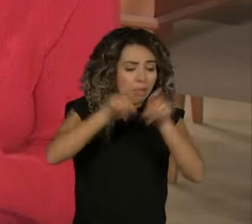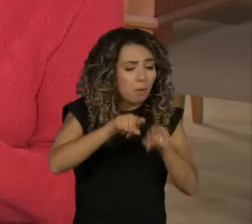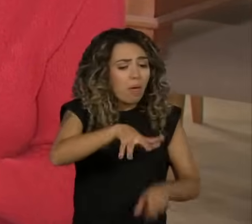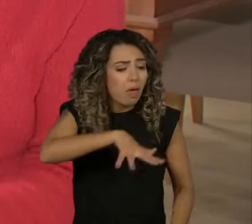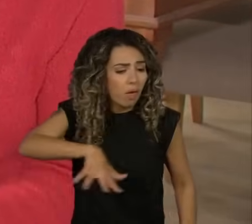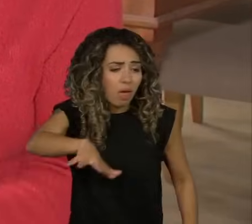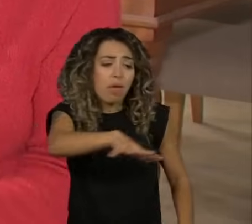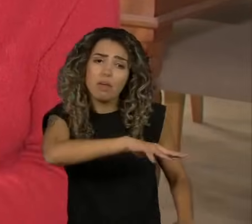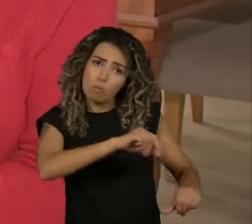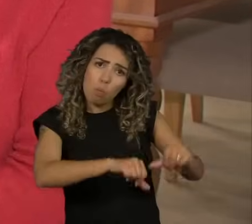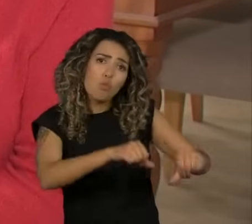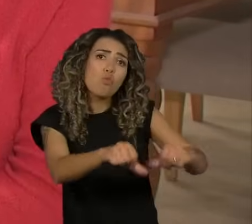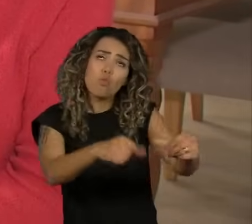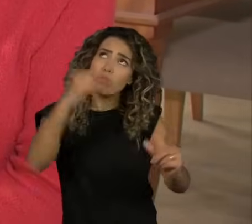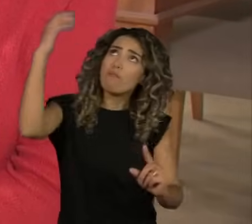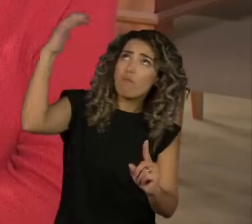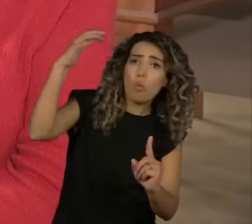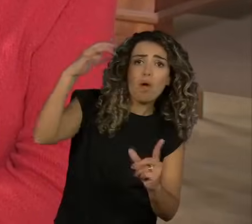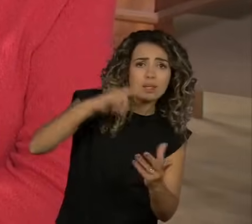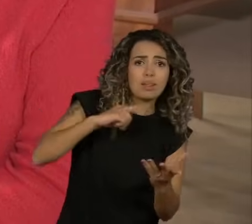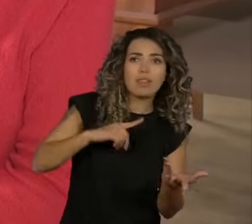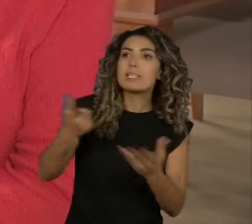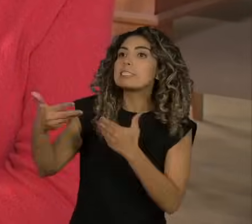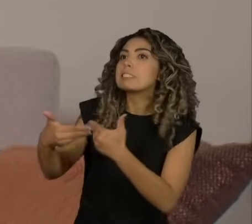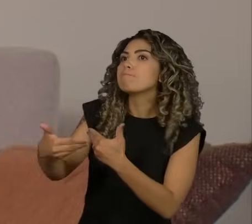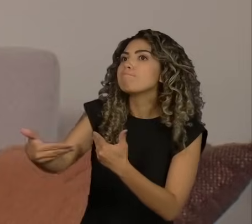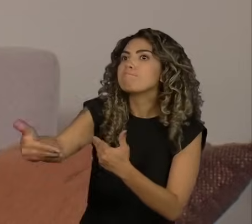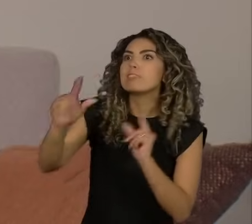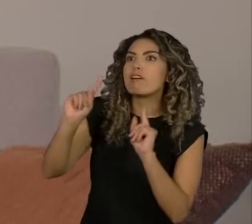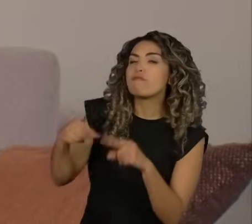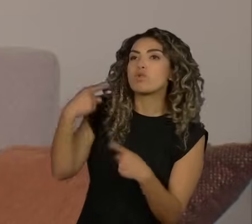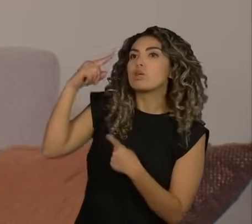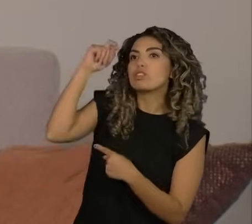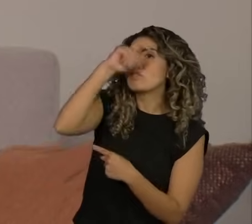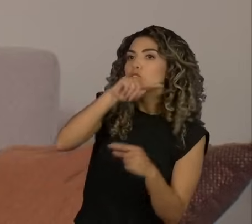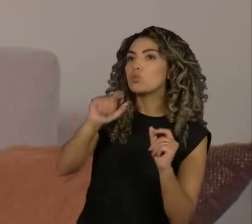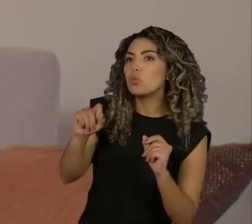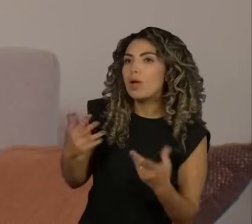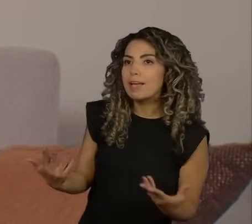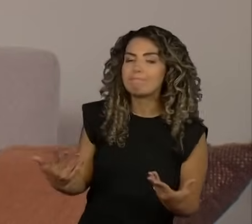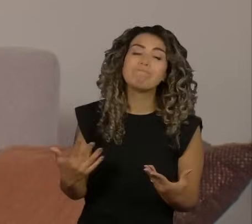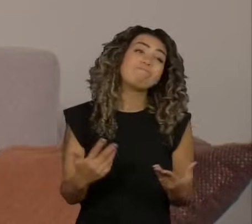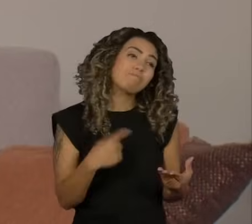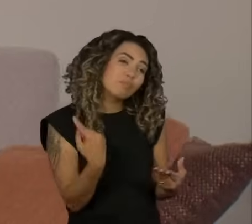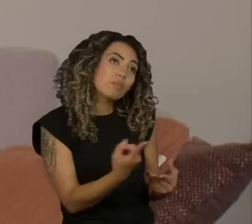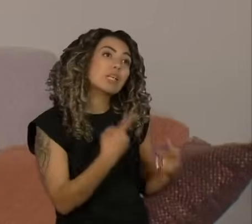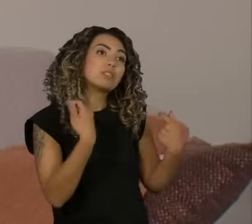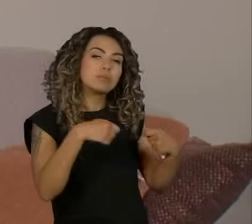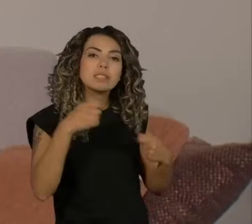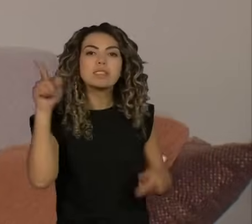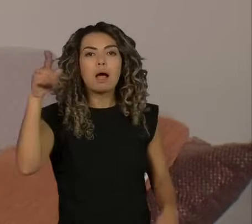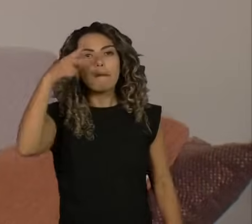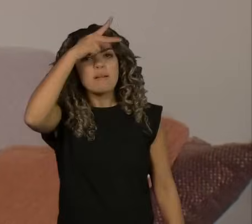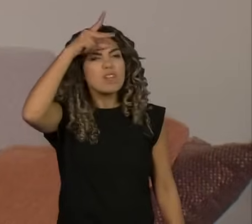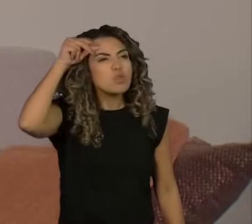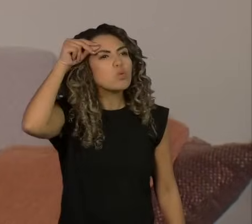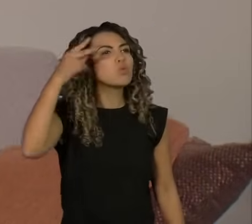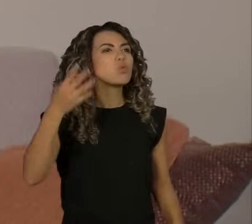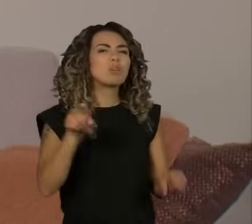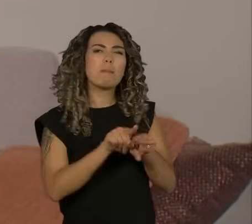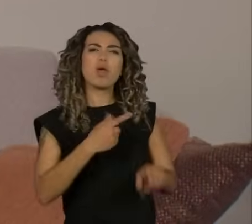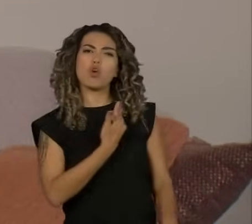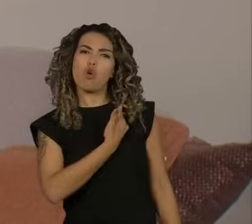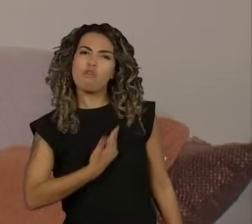são os desafios que a gente tem daqui para frente? Há muitas vezes resistência de prefeituras, mesmo de